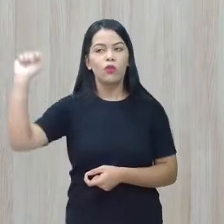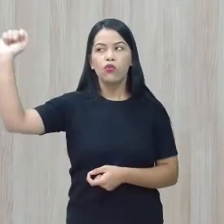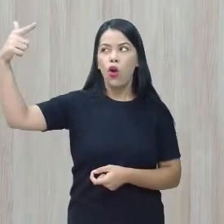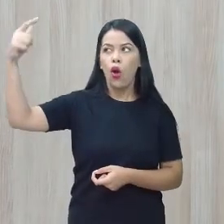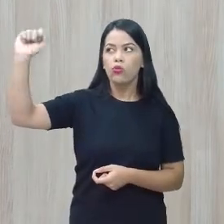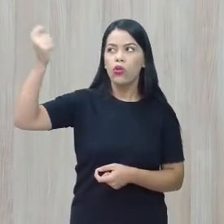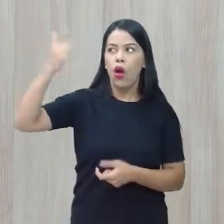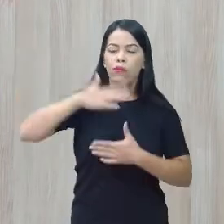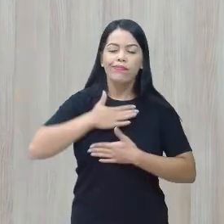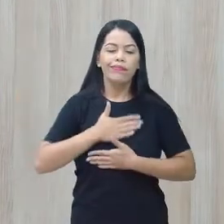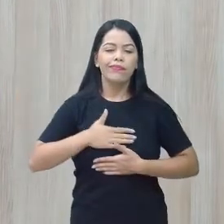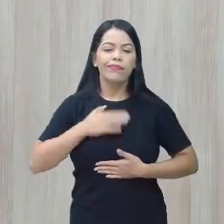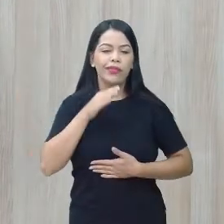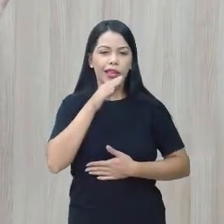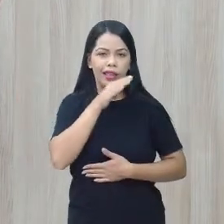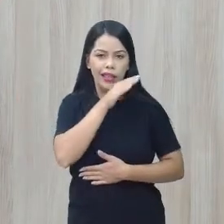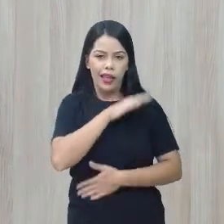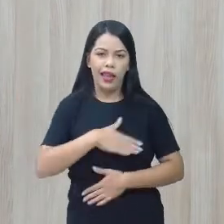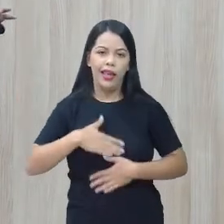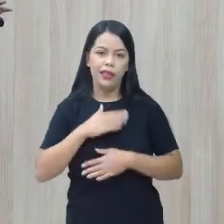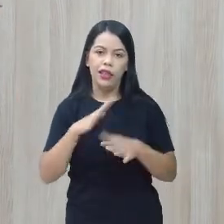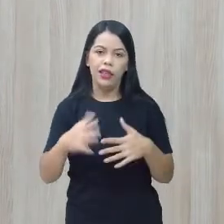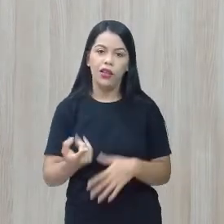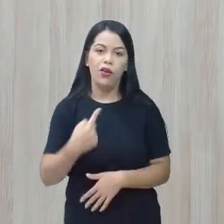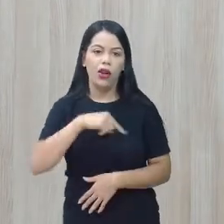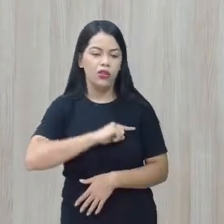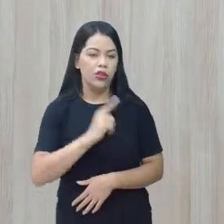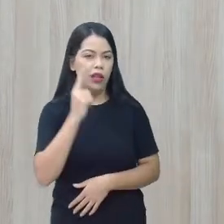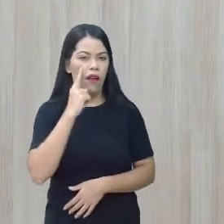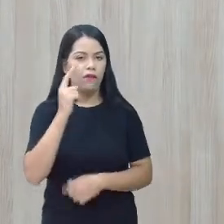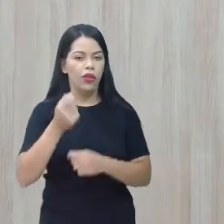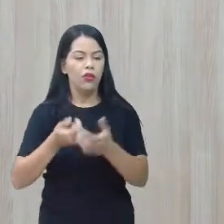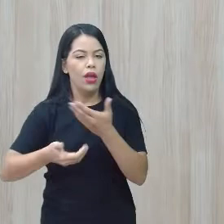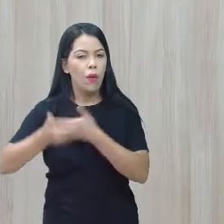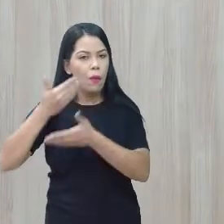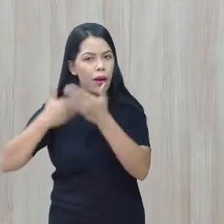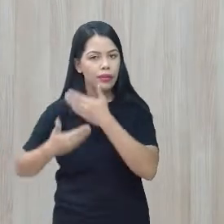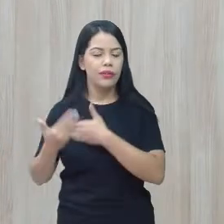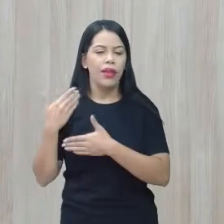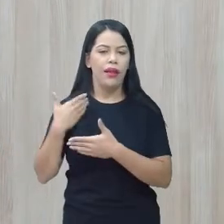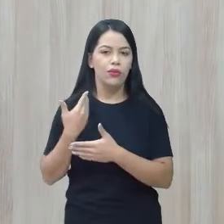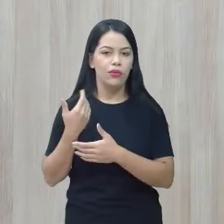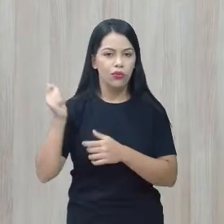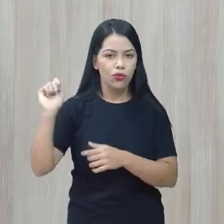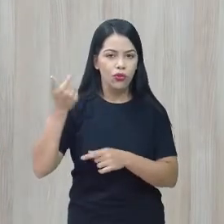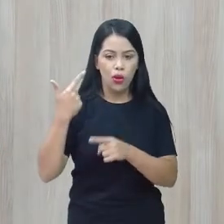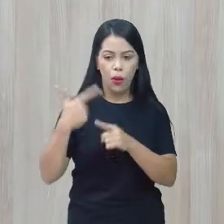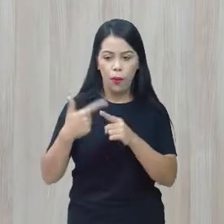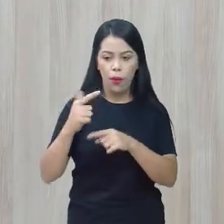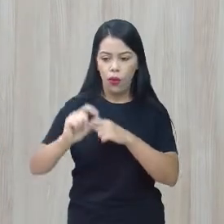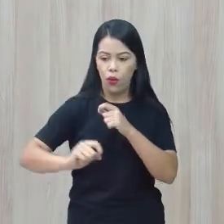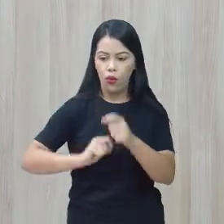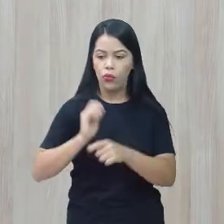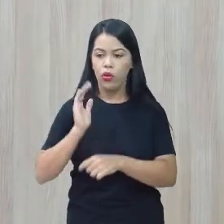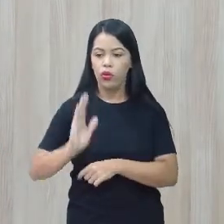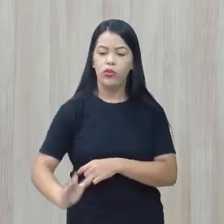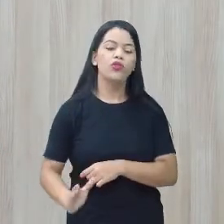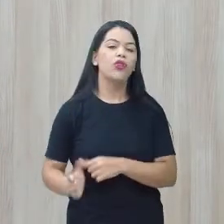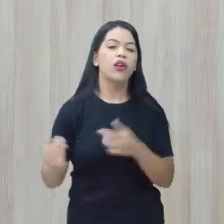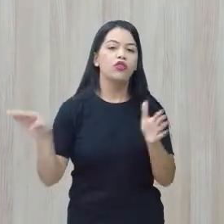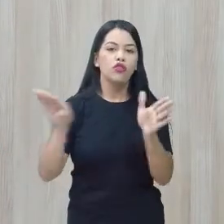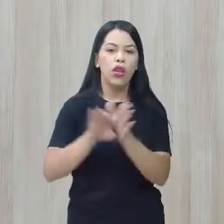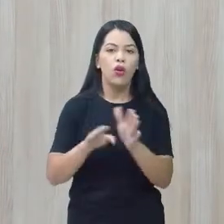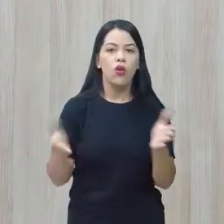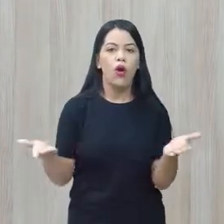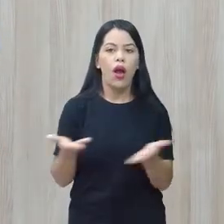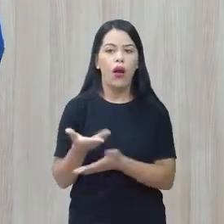Sol, o raio do Sol, a gente está vendo o passado do Sol, né? Porque o que acabou de chegar aqui nesse momento saiu lá do Sol